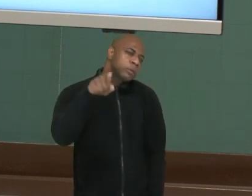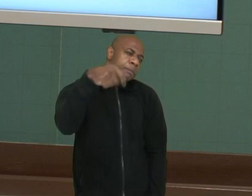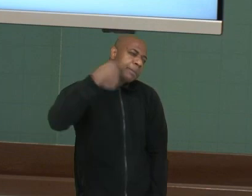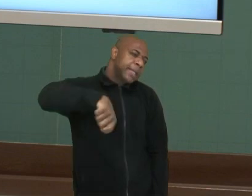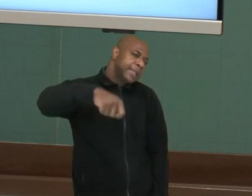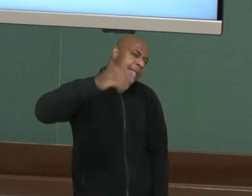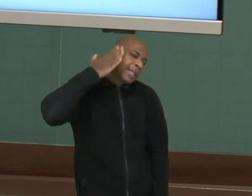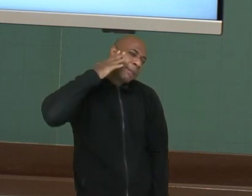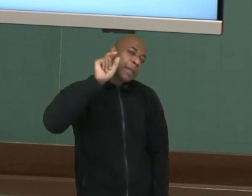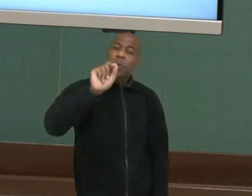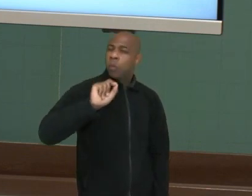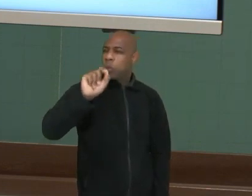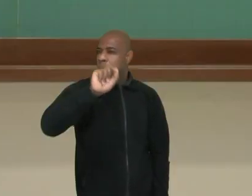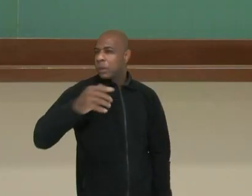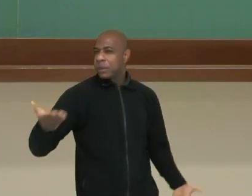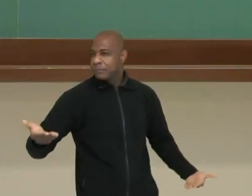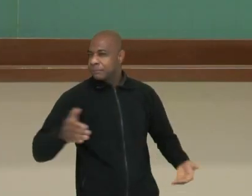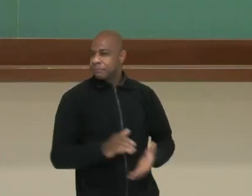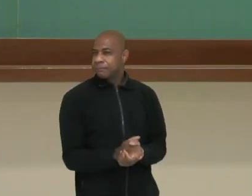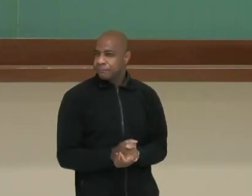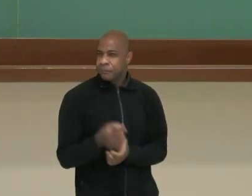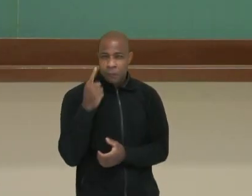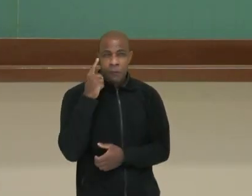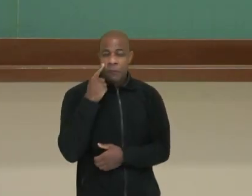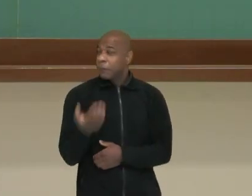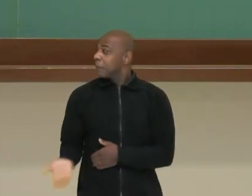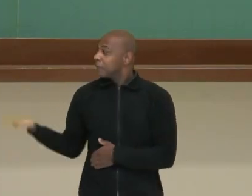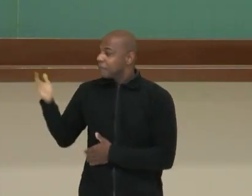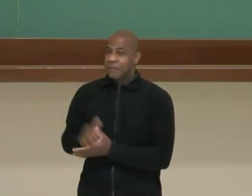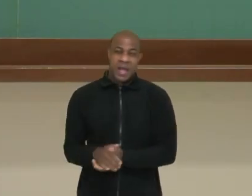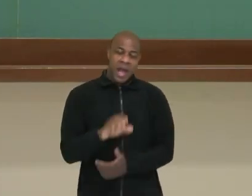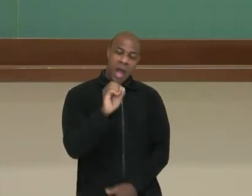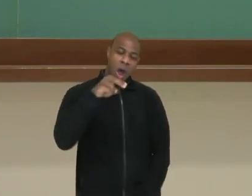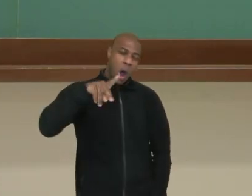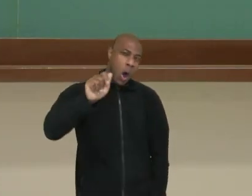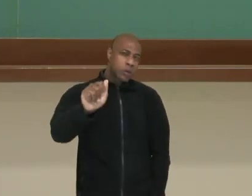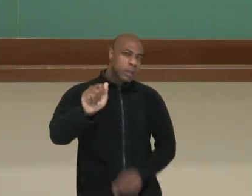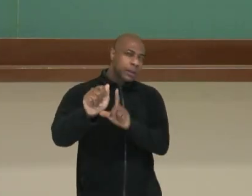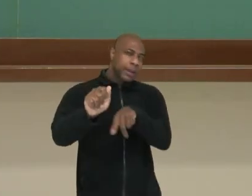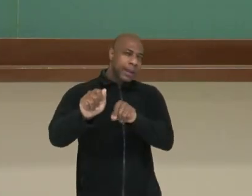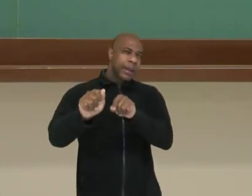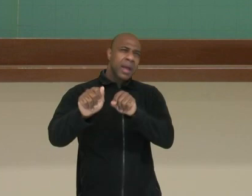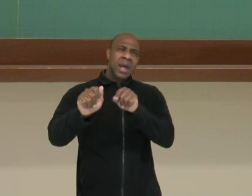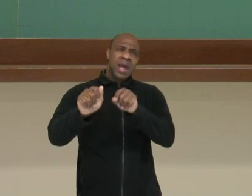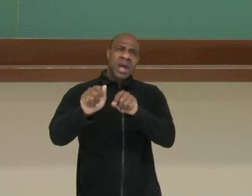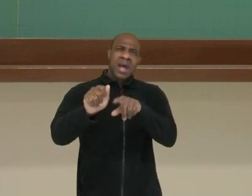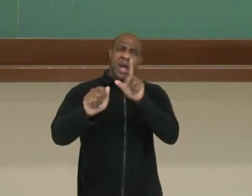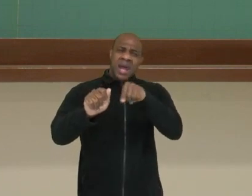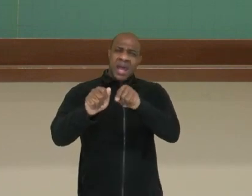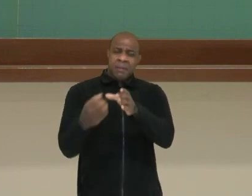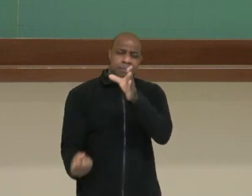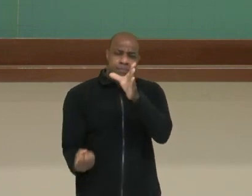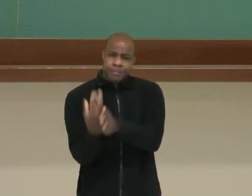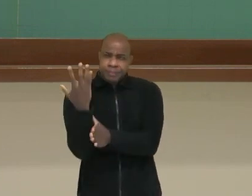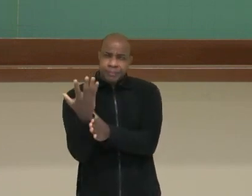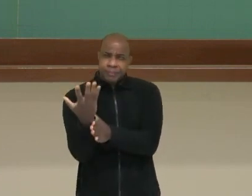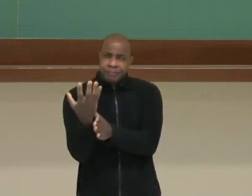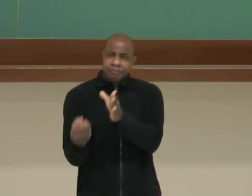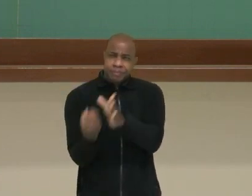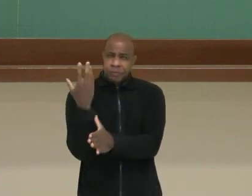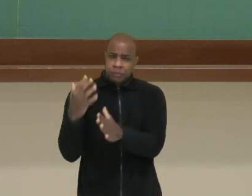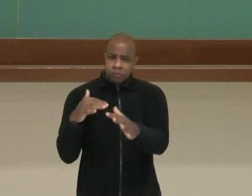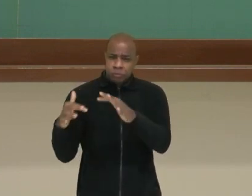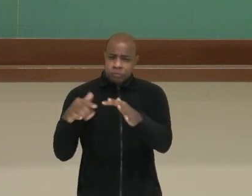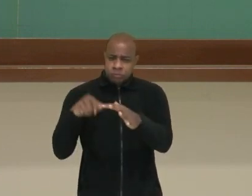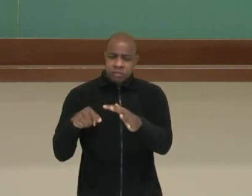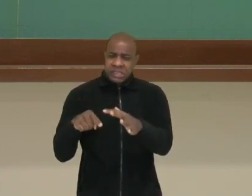precisa saber? Vamos retomar? Uma onda, ela surge de uma perturbação